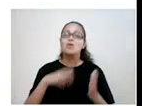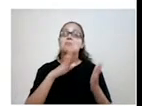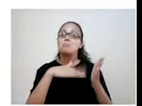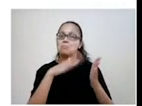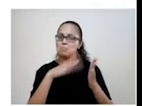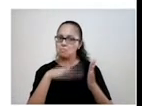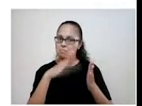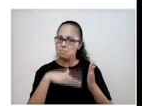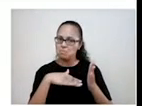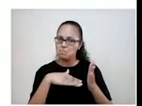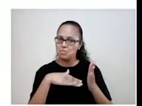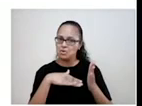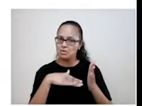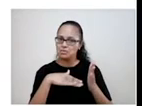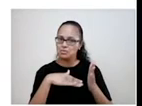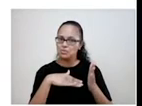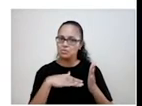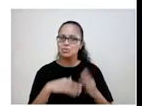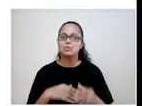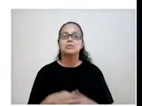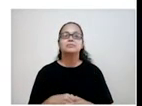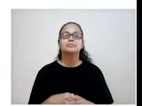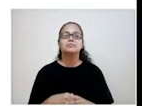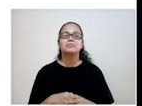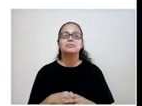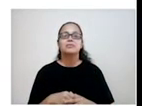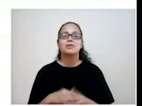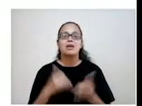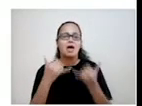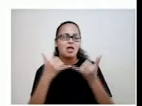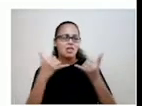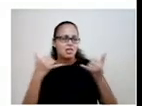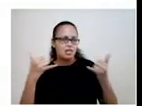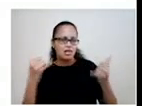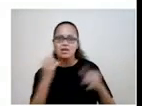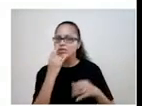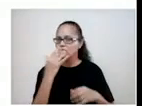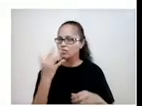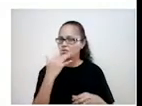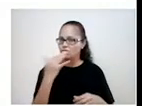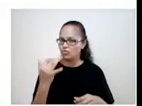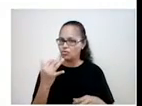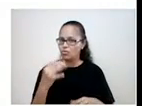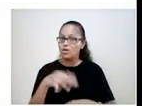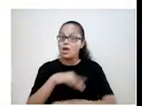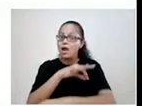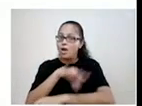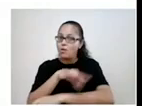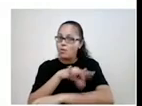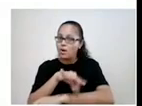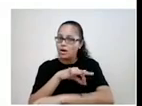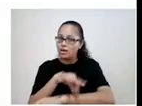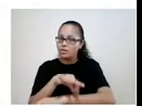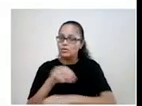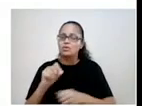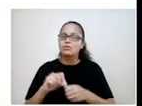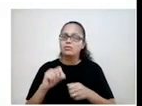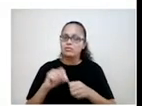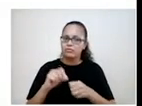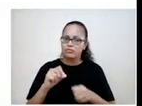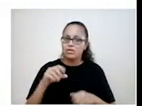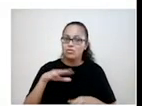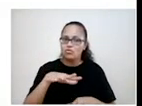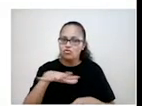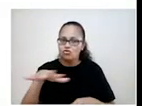que dominou como poucos o jogo de linhas e cores, um arquiteto que soube realizar espaços